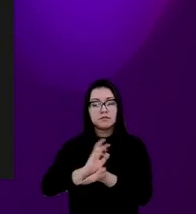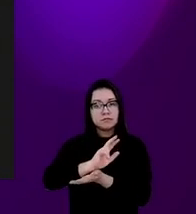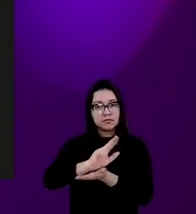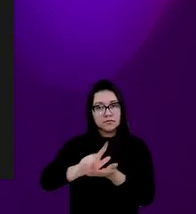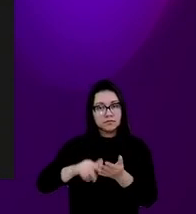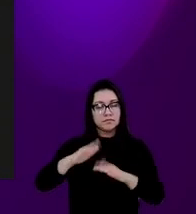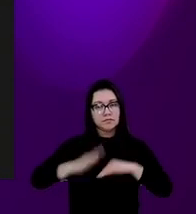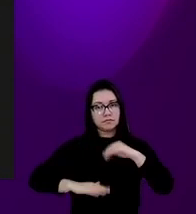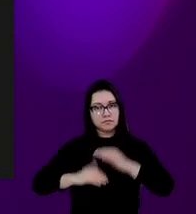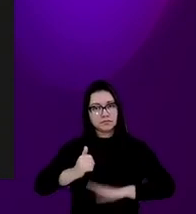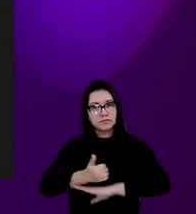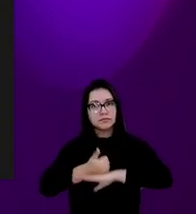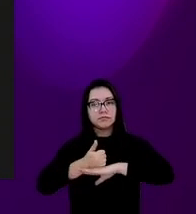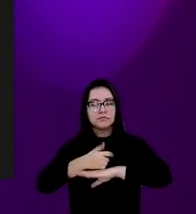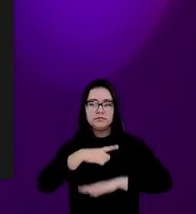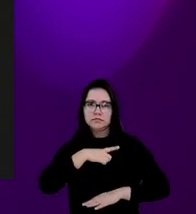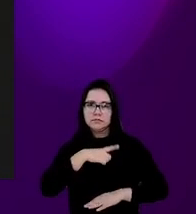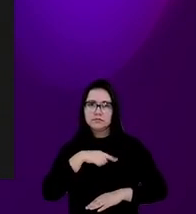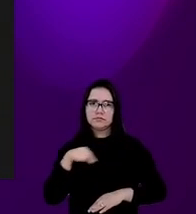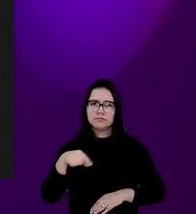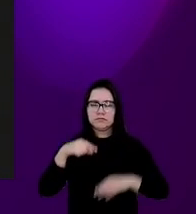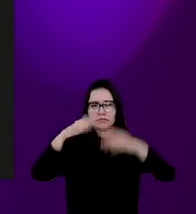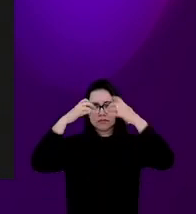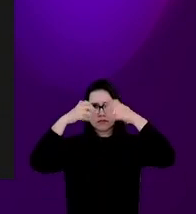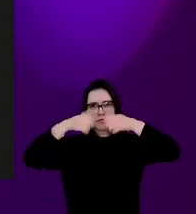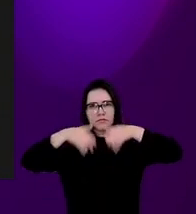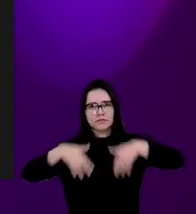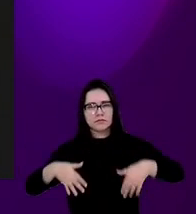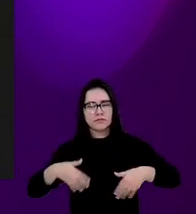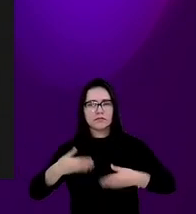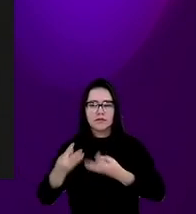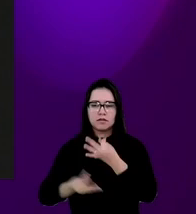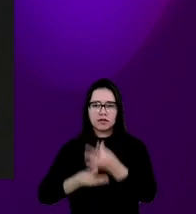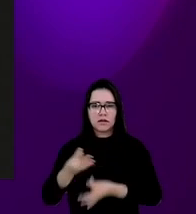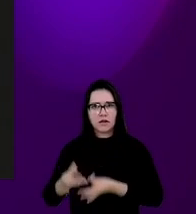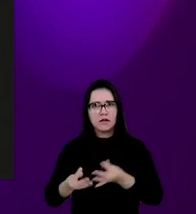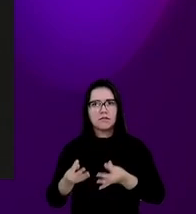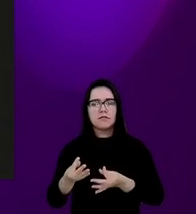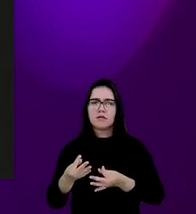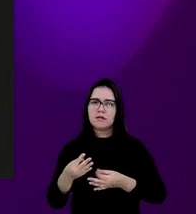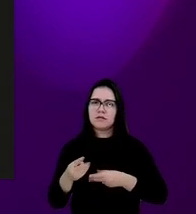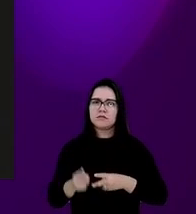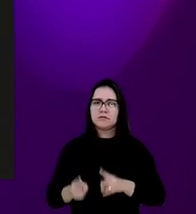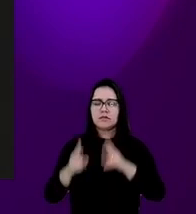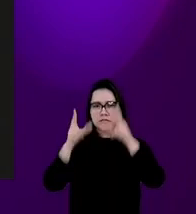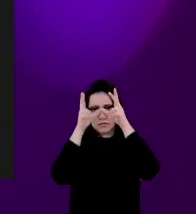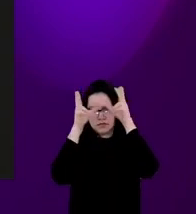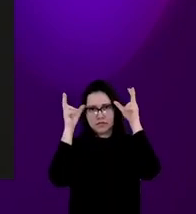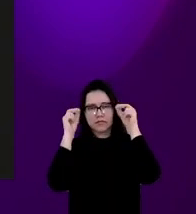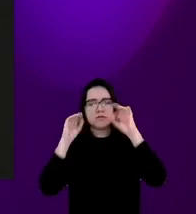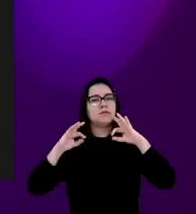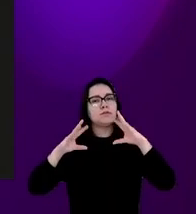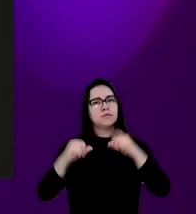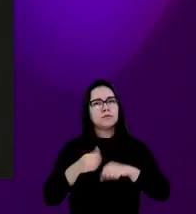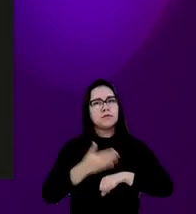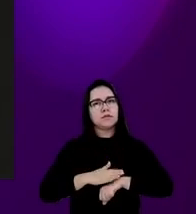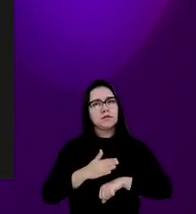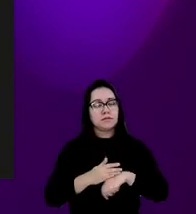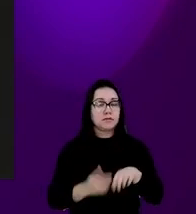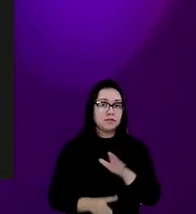multiprofissional com neurologista, terapia intensiva, enfermeiras, todo mundo com treinamento,